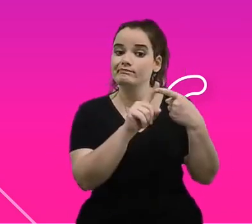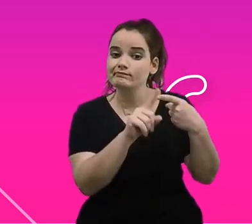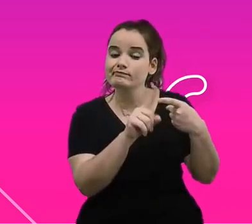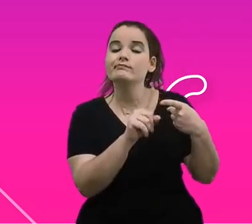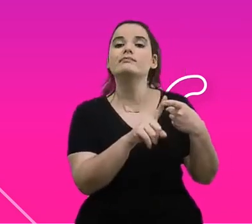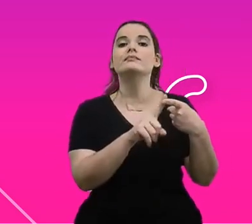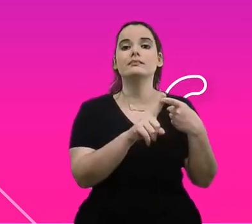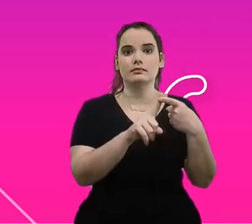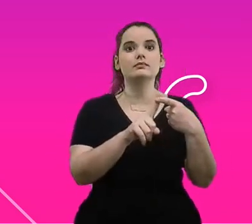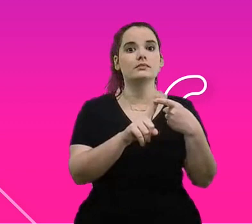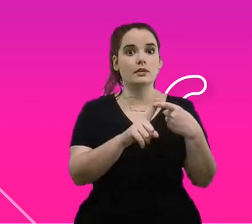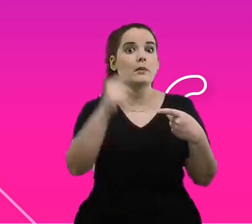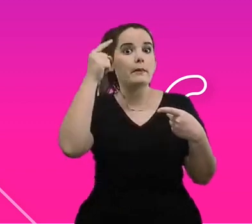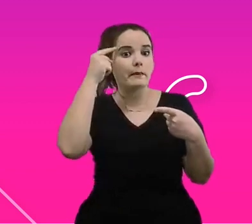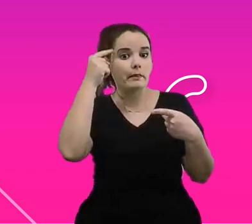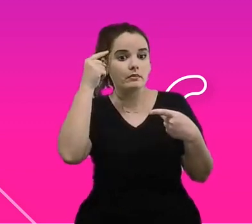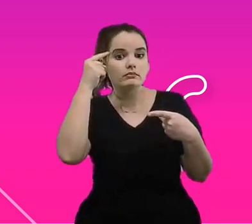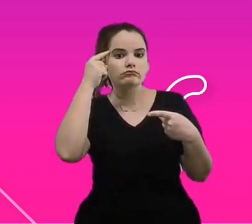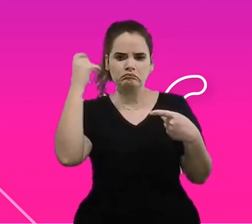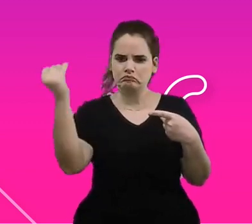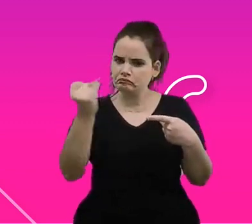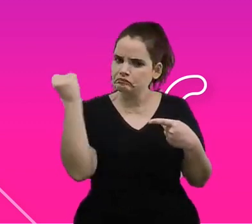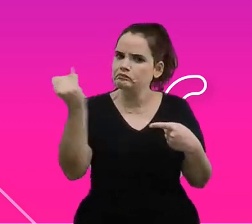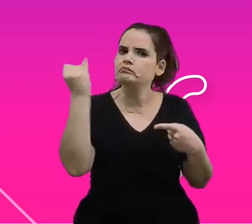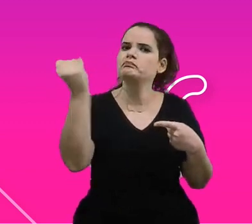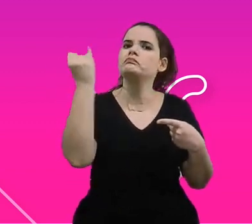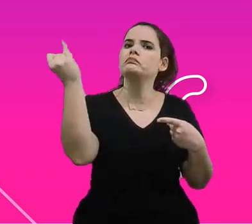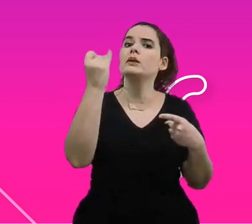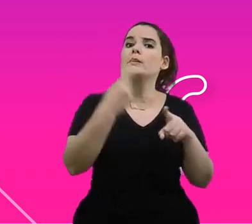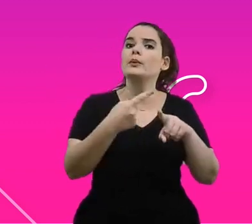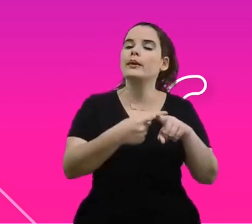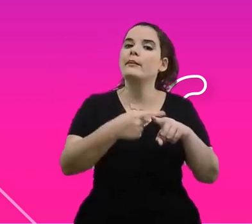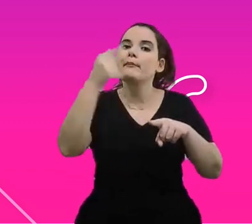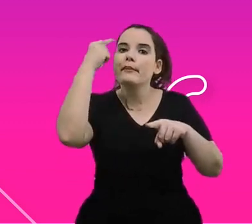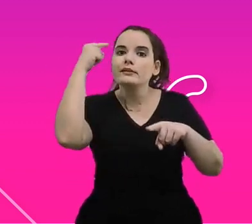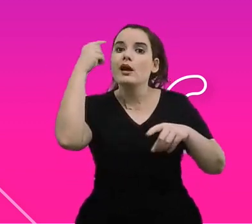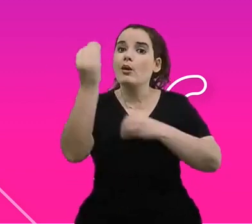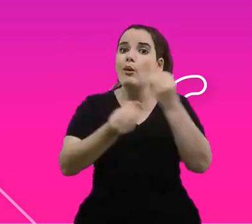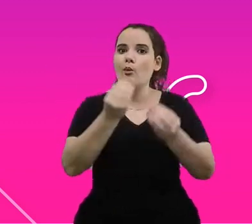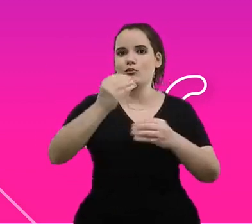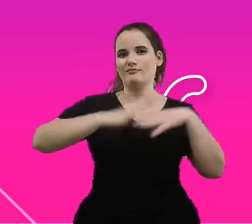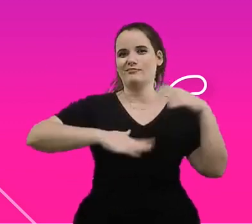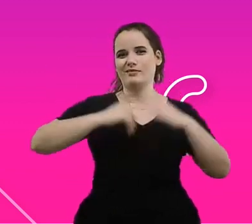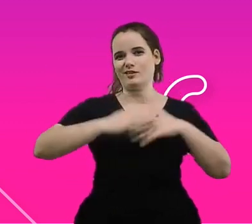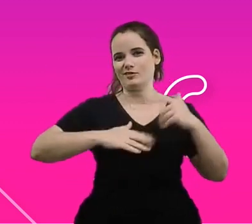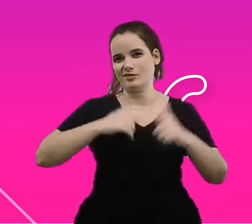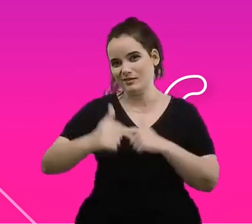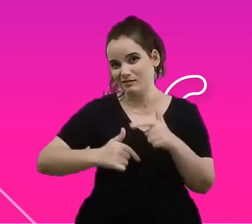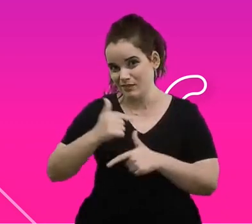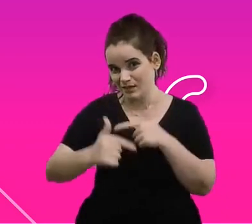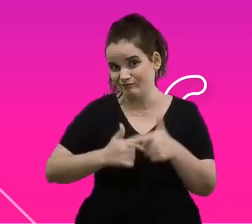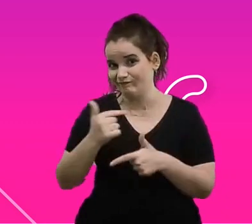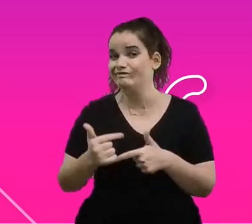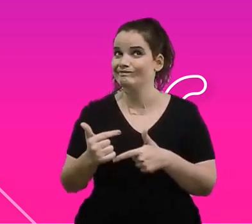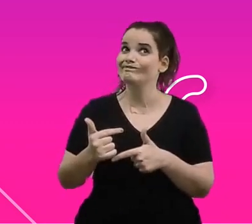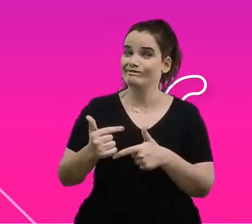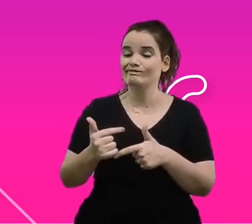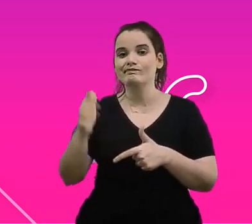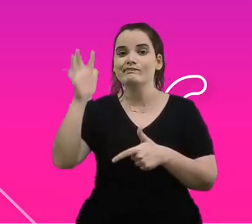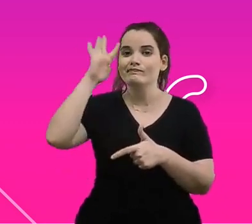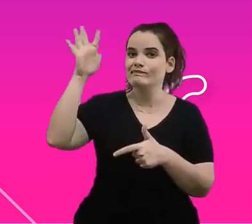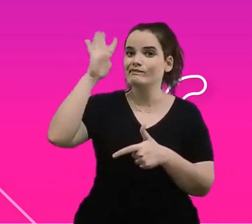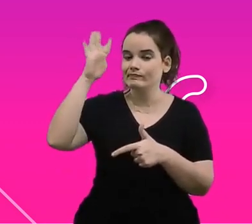extremamente essencial porque ela levou a gente em um momento de repensar os nossos processos de trabalho. Ela nos deu a oportunidade de diagnosticar